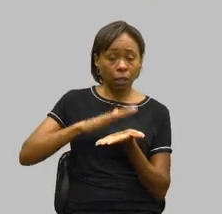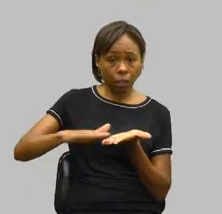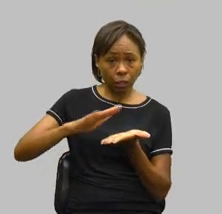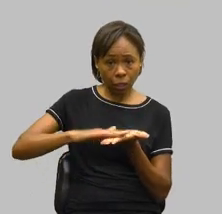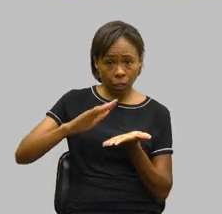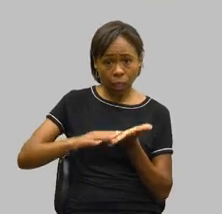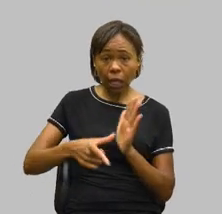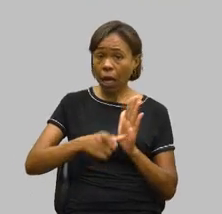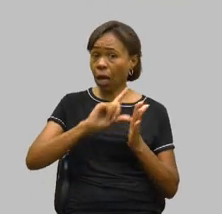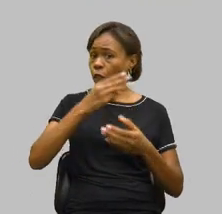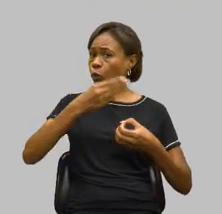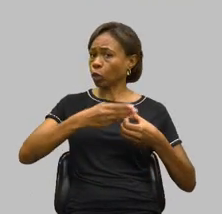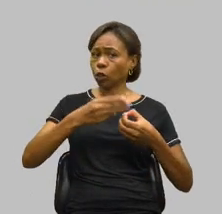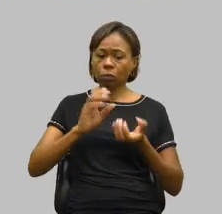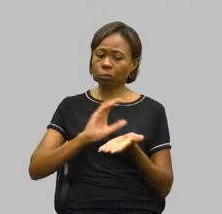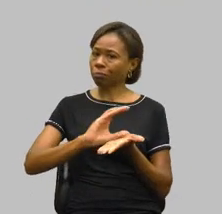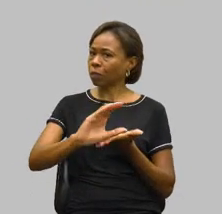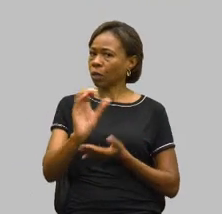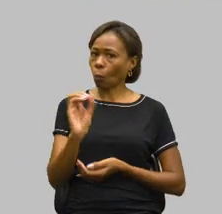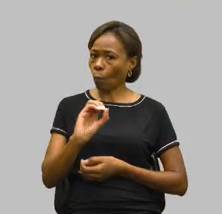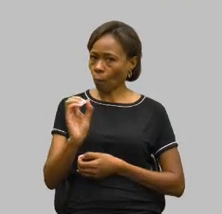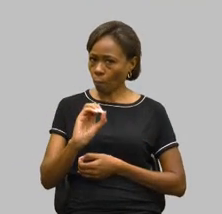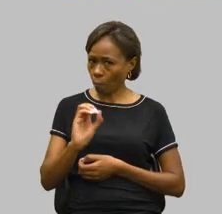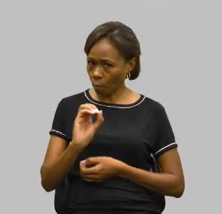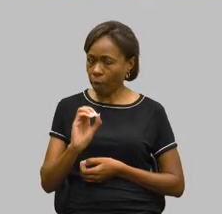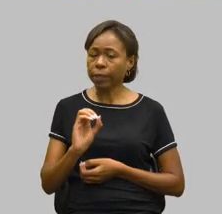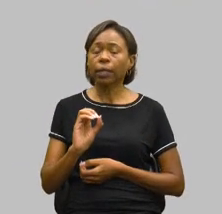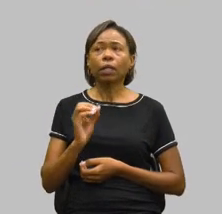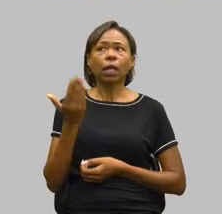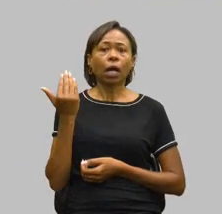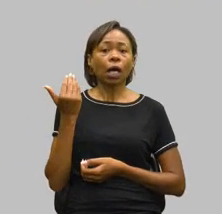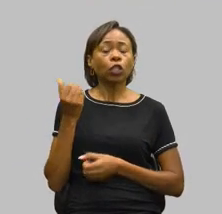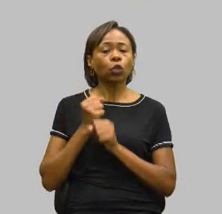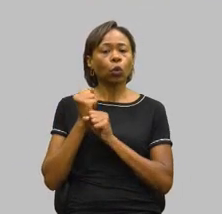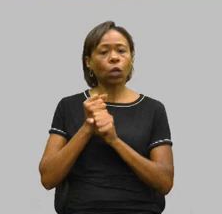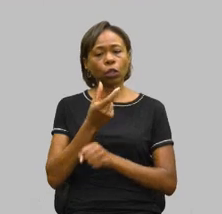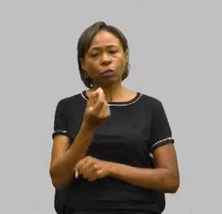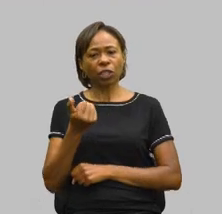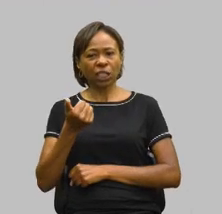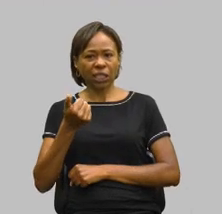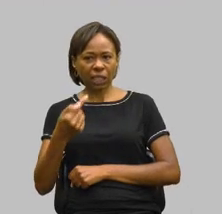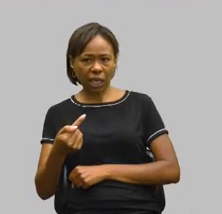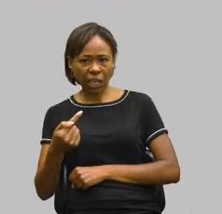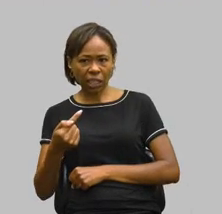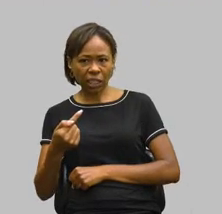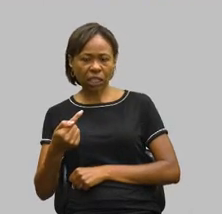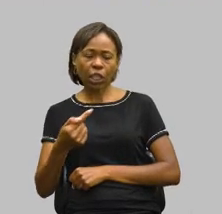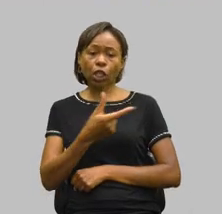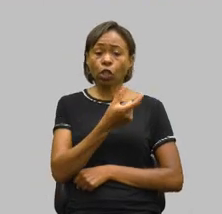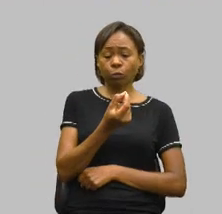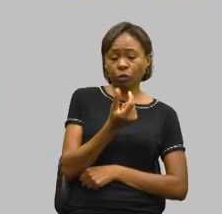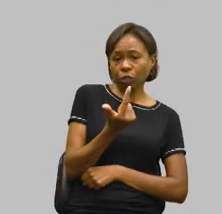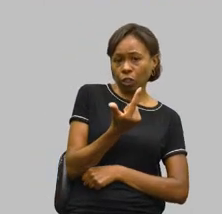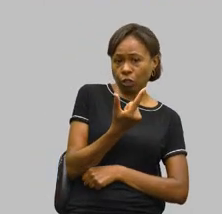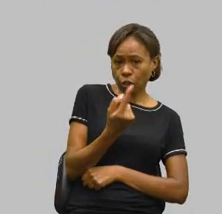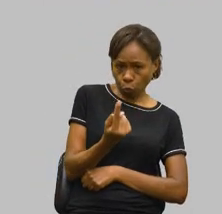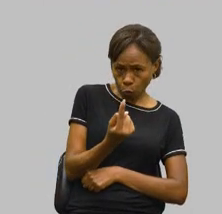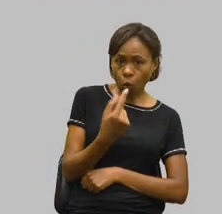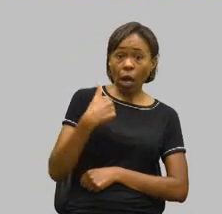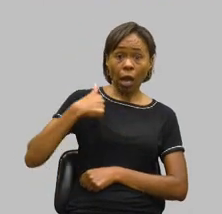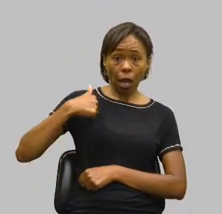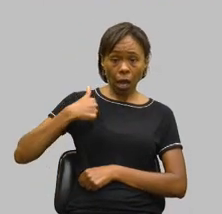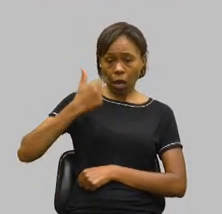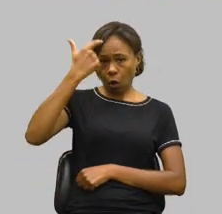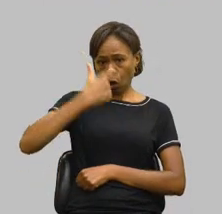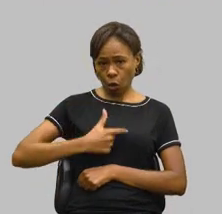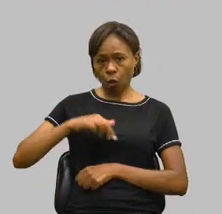recebendo durante eh o ano de 2017 e de 2021 que eu estava à frente da secretaria de